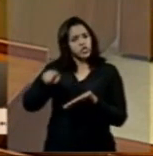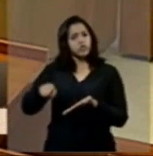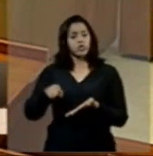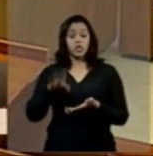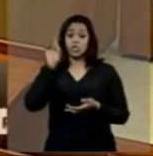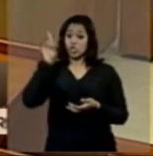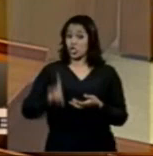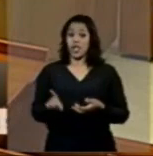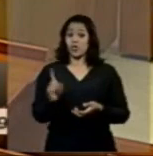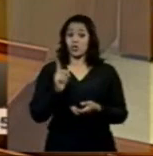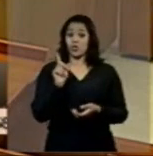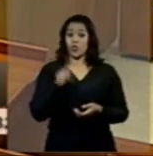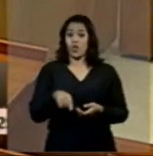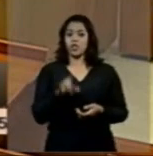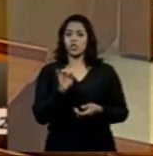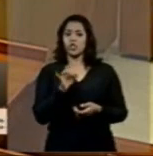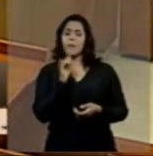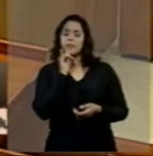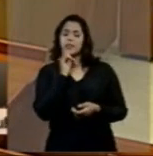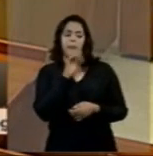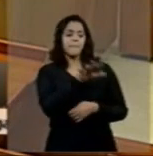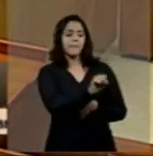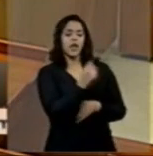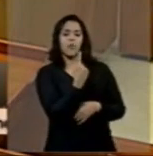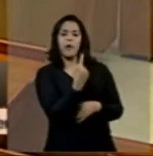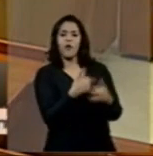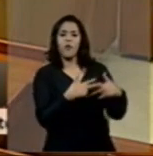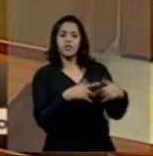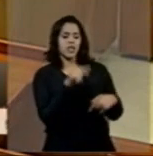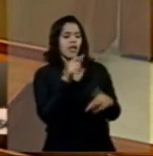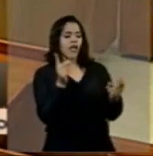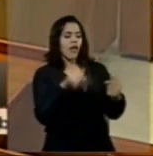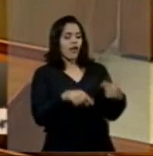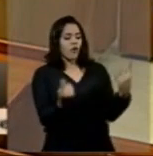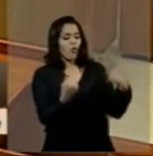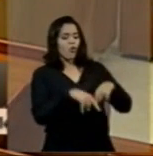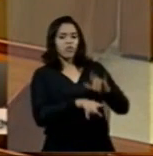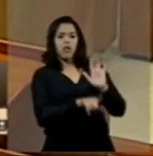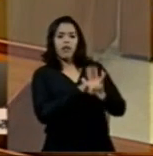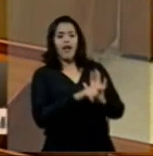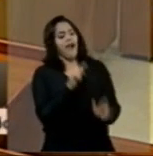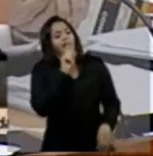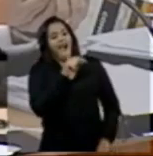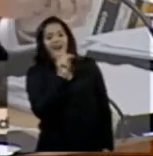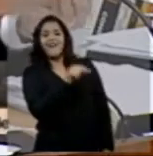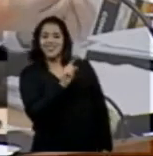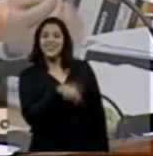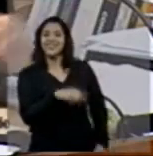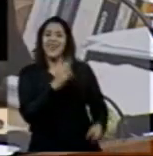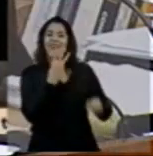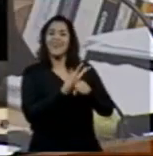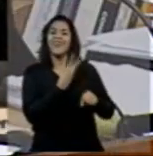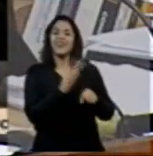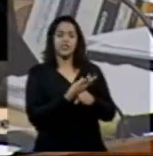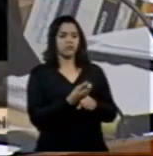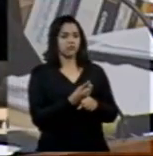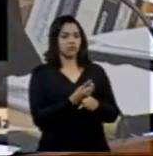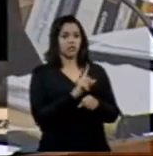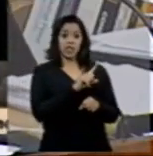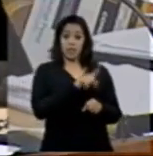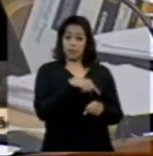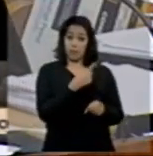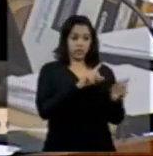rótulos. Não se pega algo que é fraudulento e se chama de terceirização e, a partir disso,